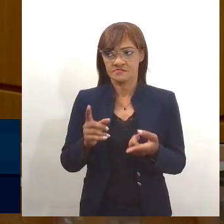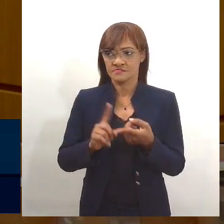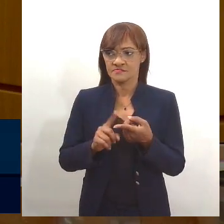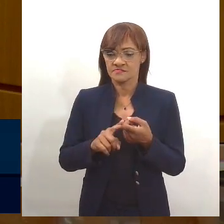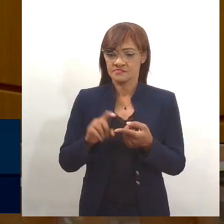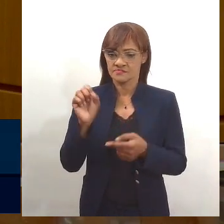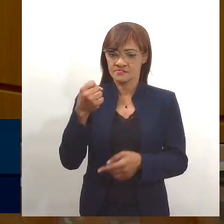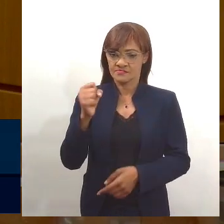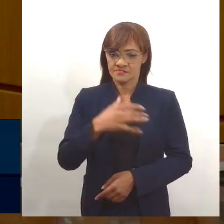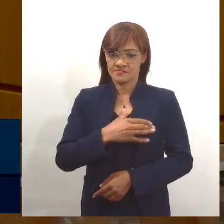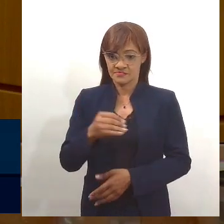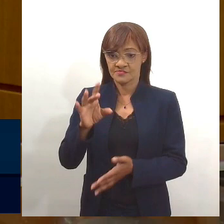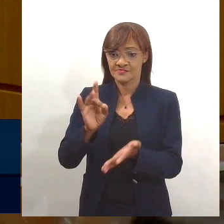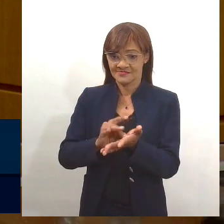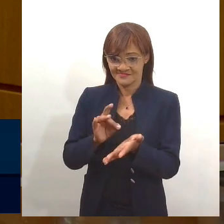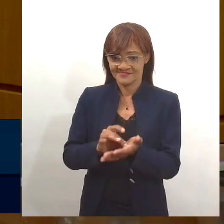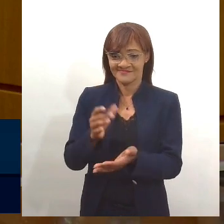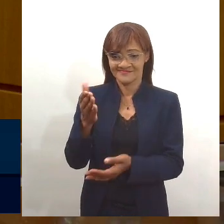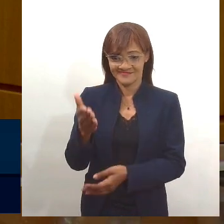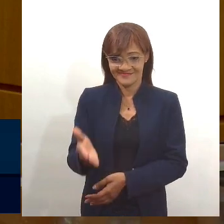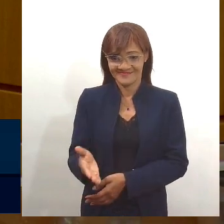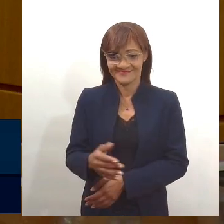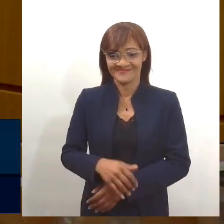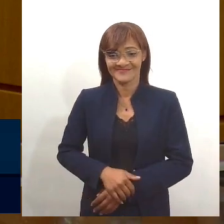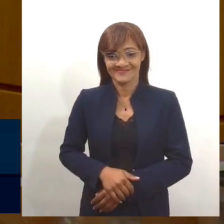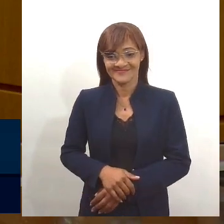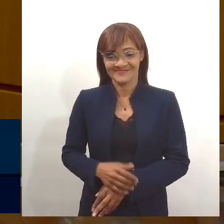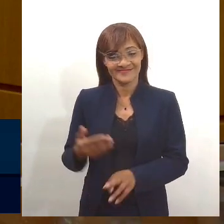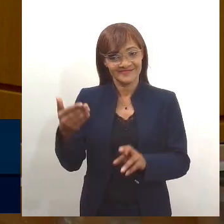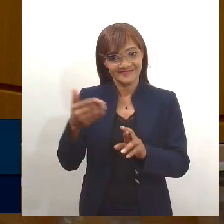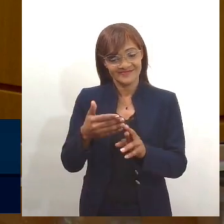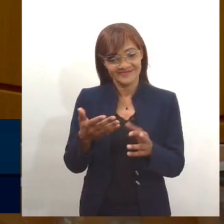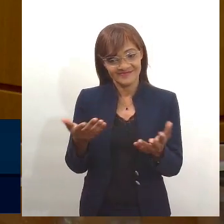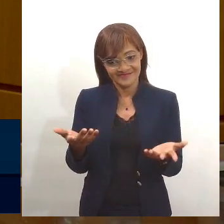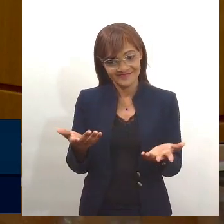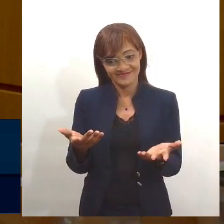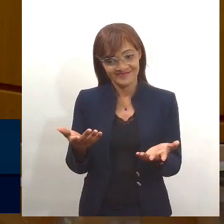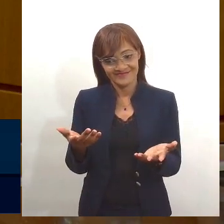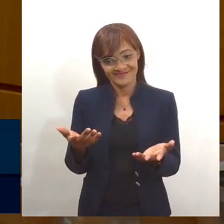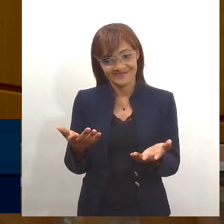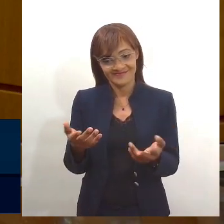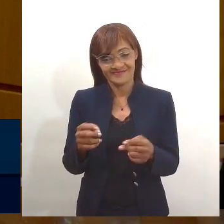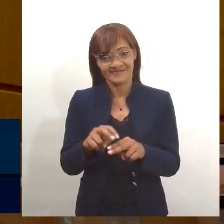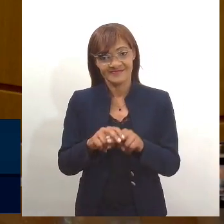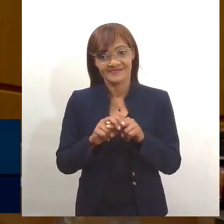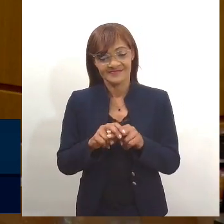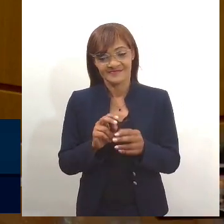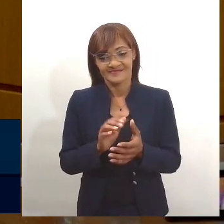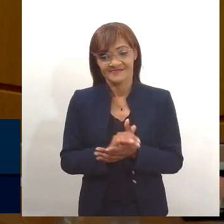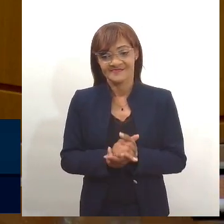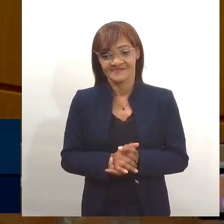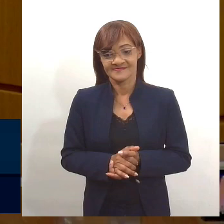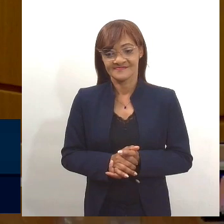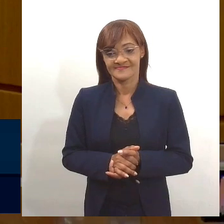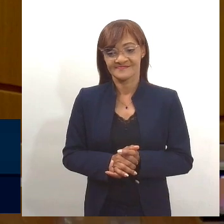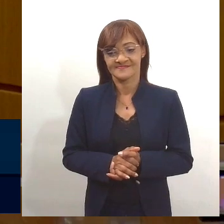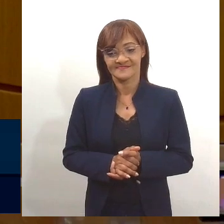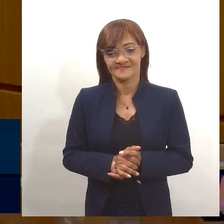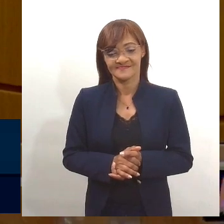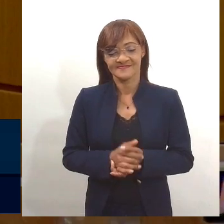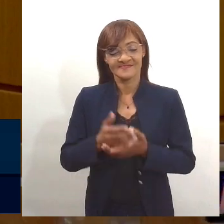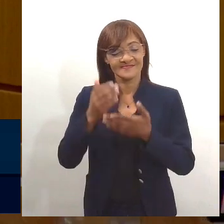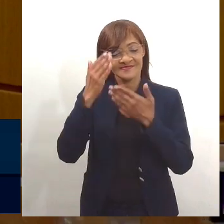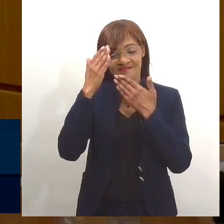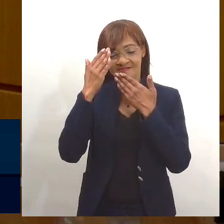dar muitos exemplos. Portanto, gente, assim, eu queria agradecer demais. Vou